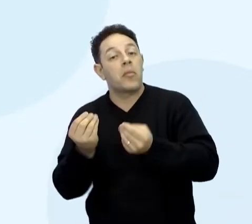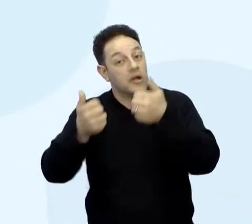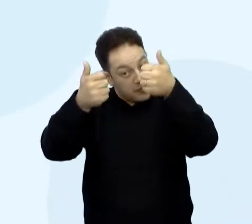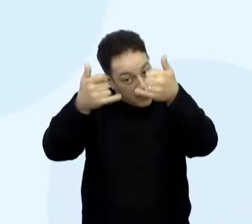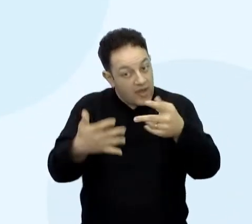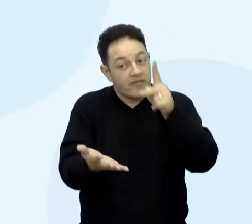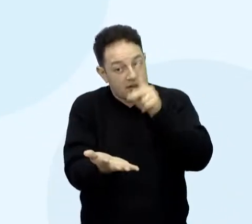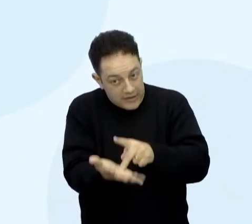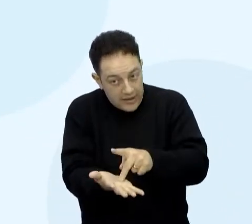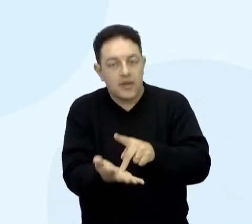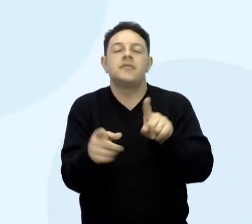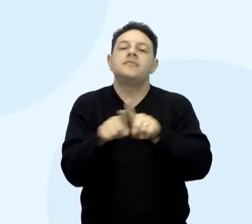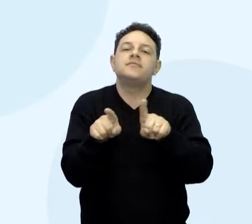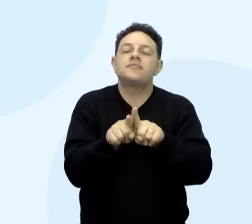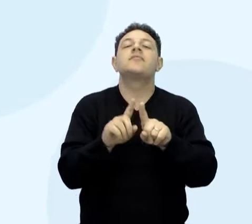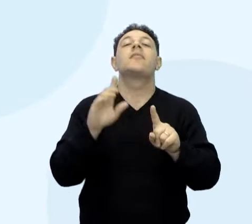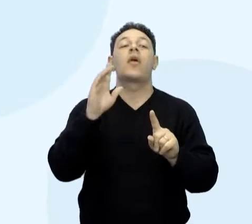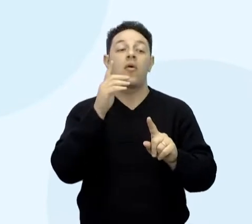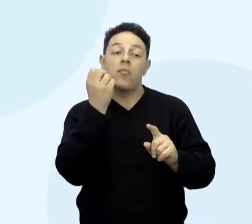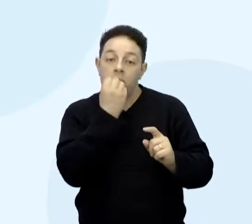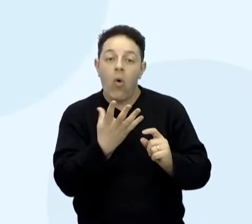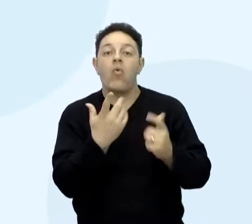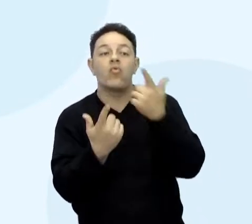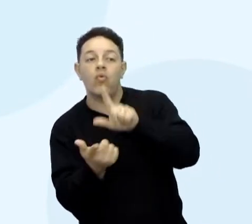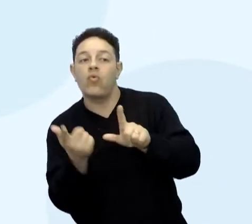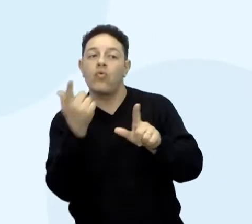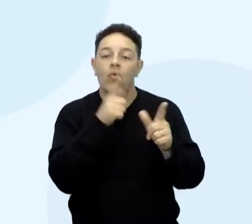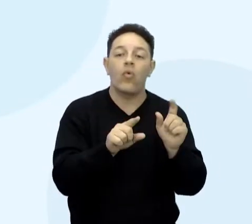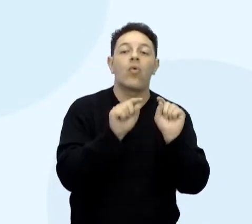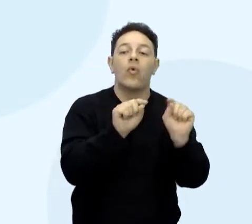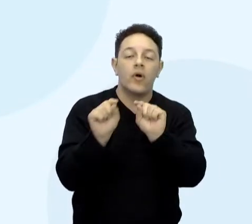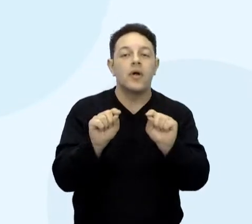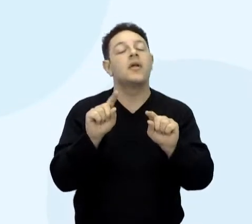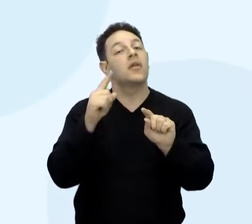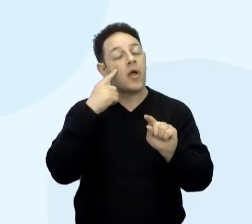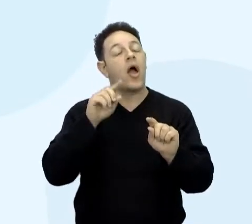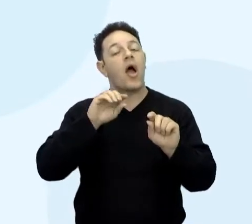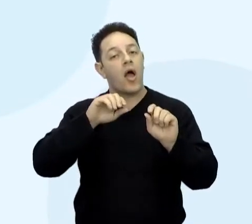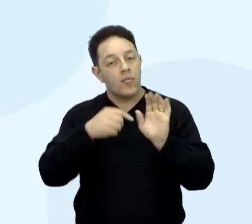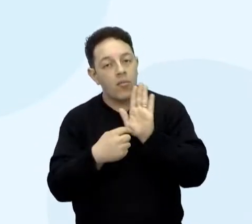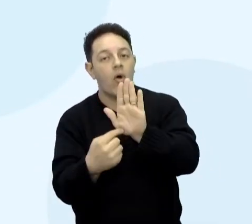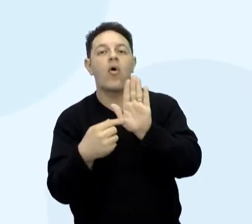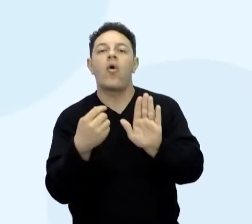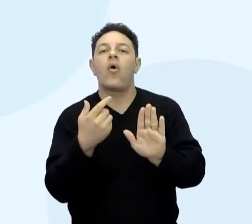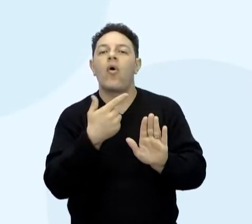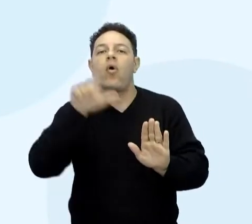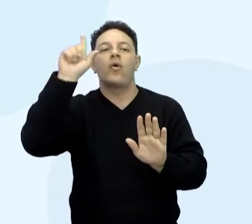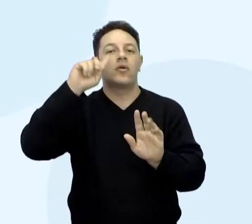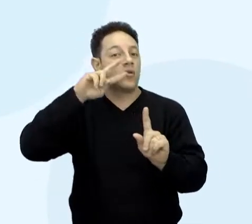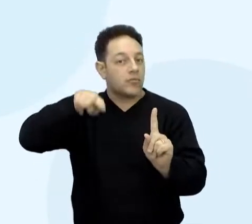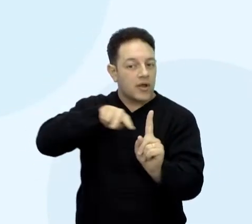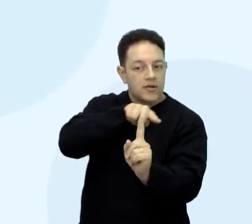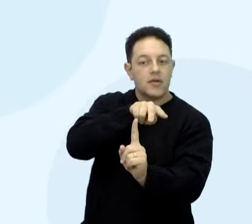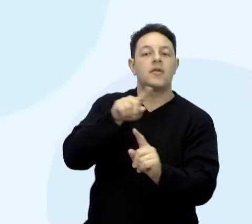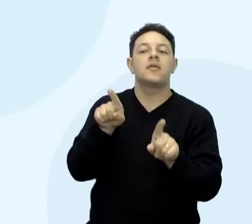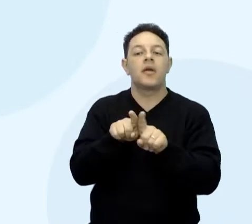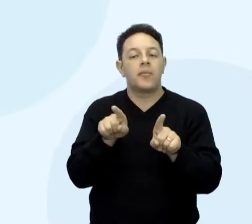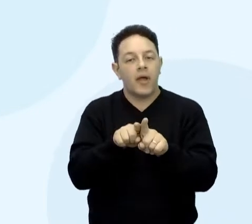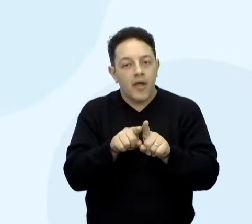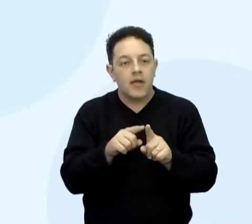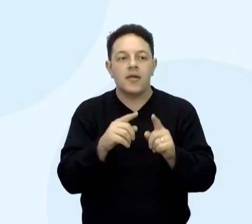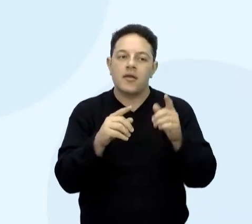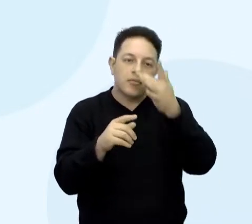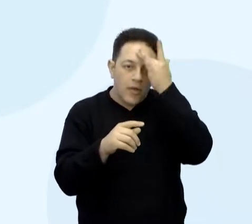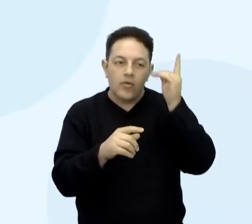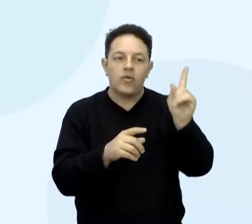foram os resultados e apresentar uma nova informação ou perspectiva, e incluir pessoas, mas se